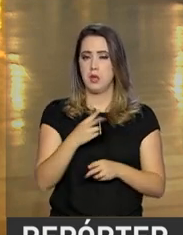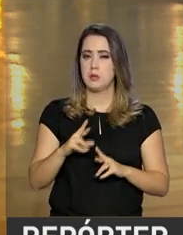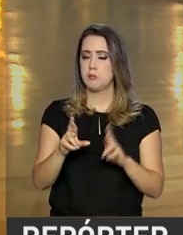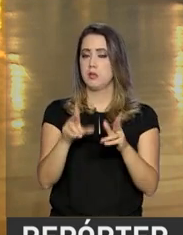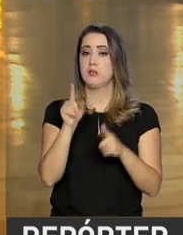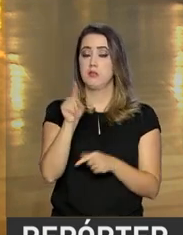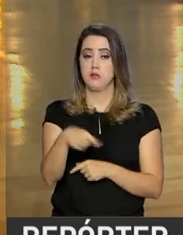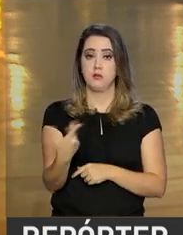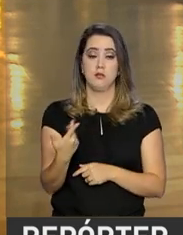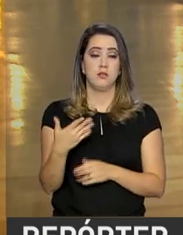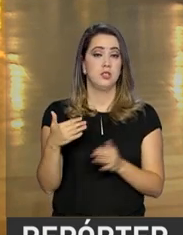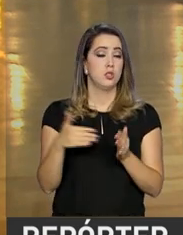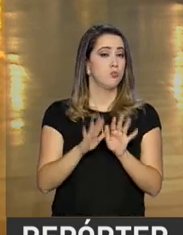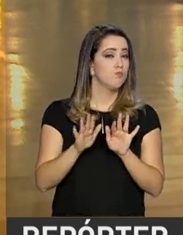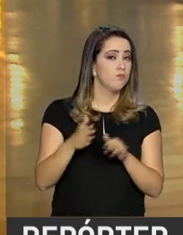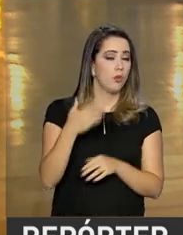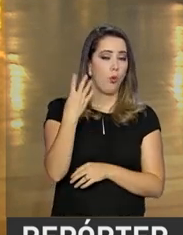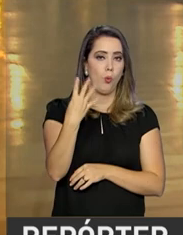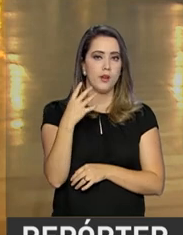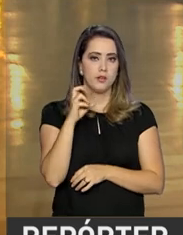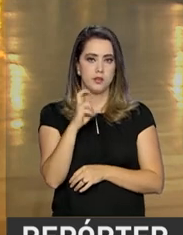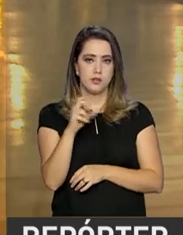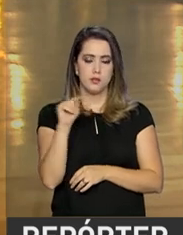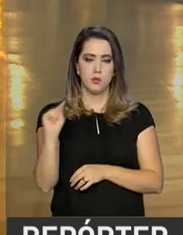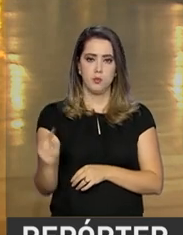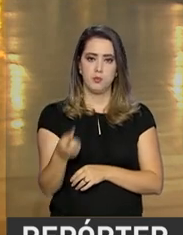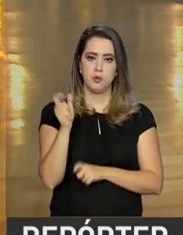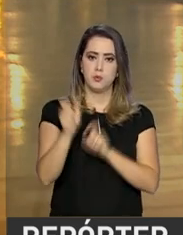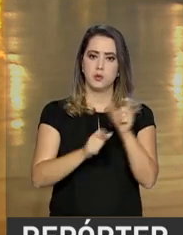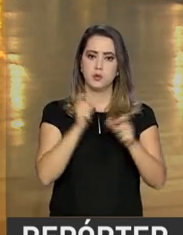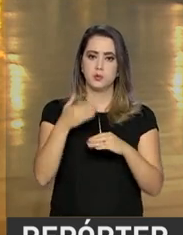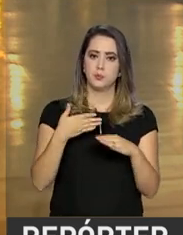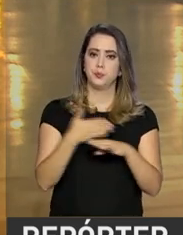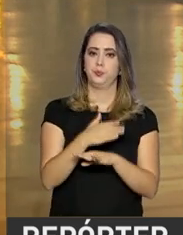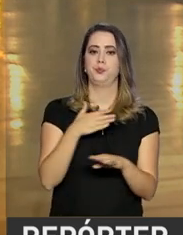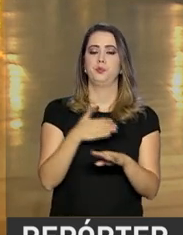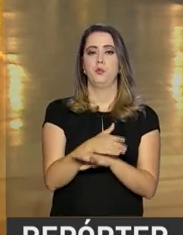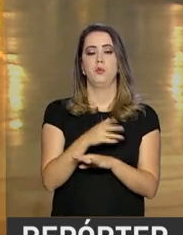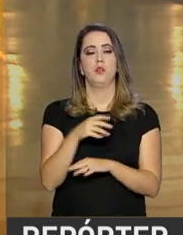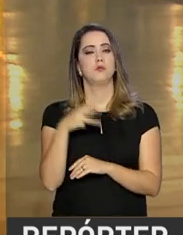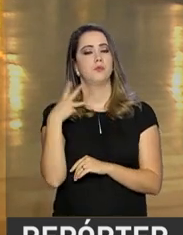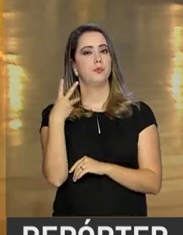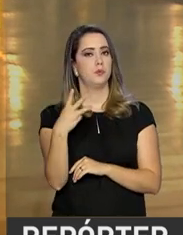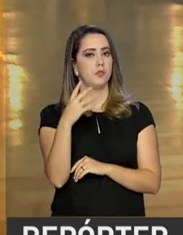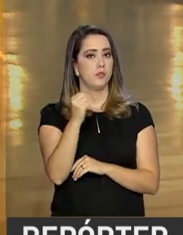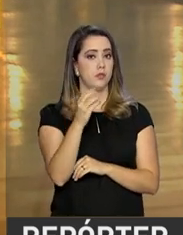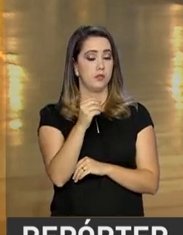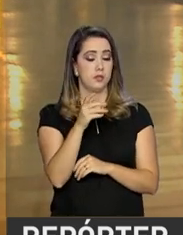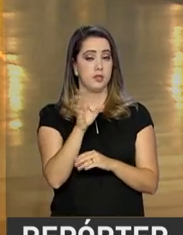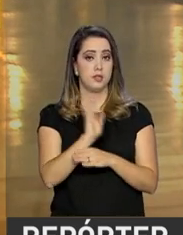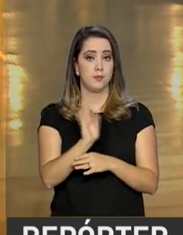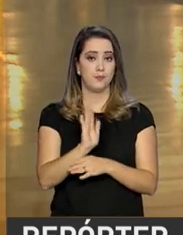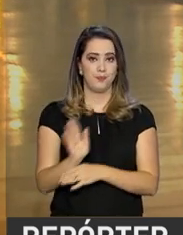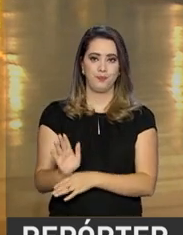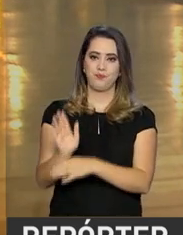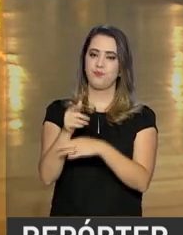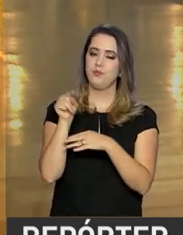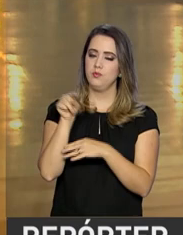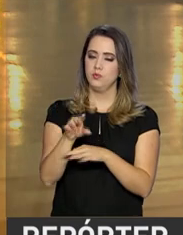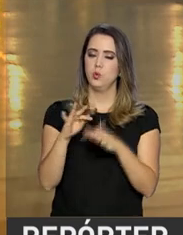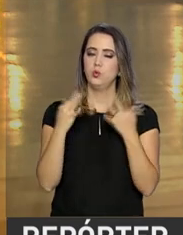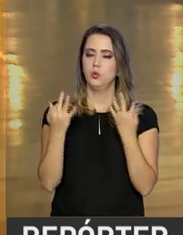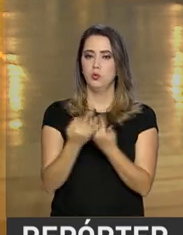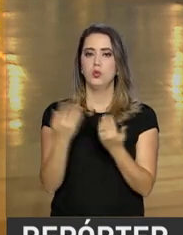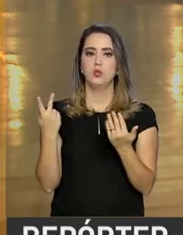é que pelo menos 45 mil pessoas passem pelas mais de 300 sessões temáticas do fórum